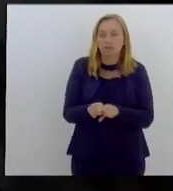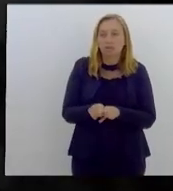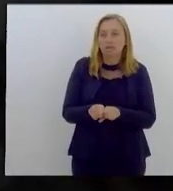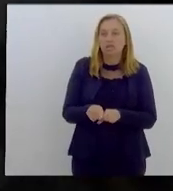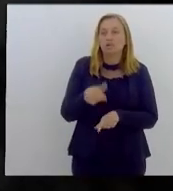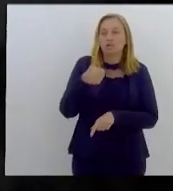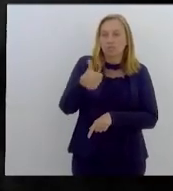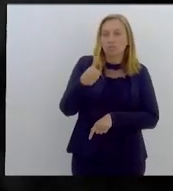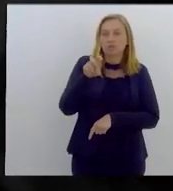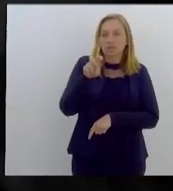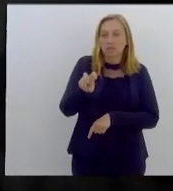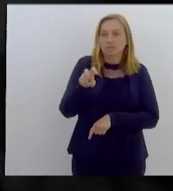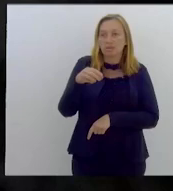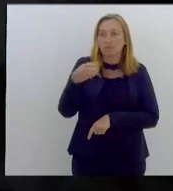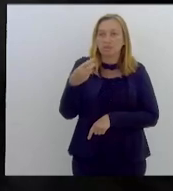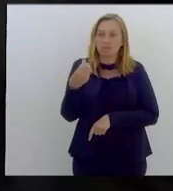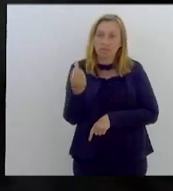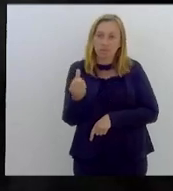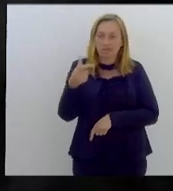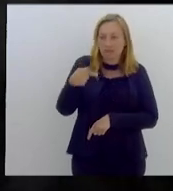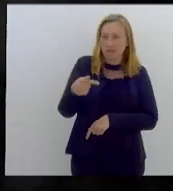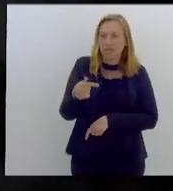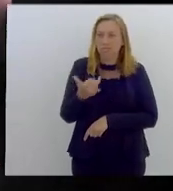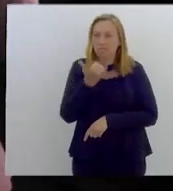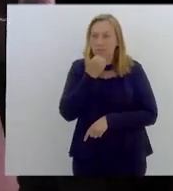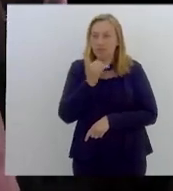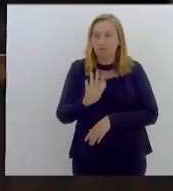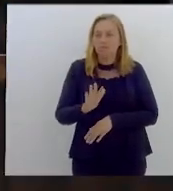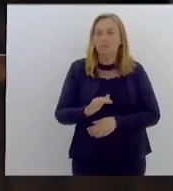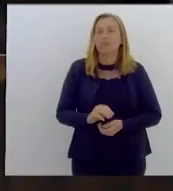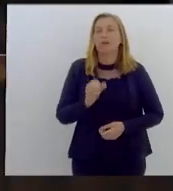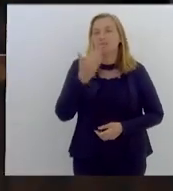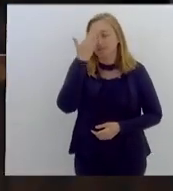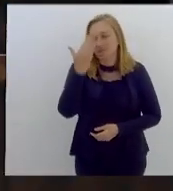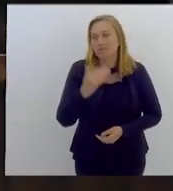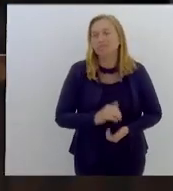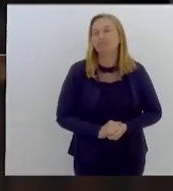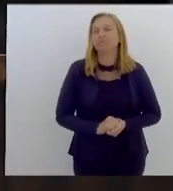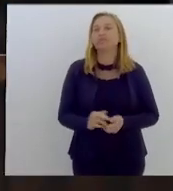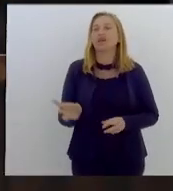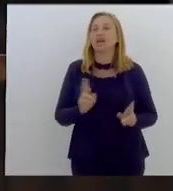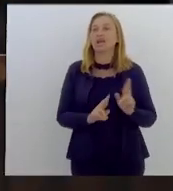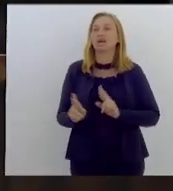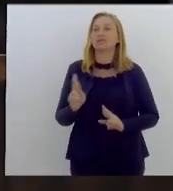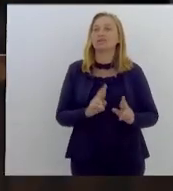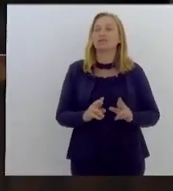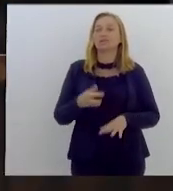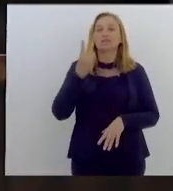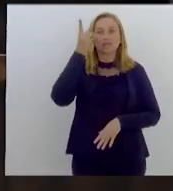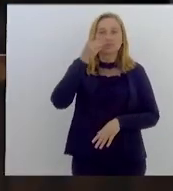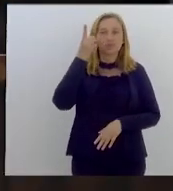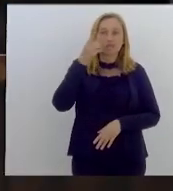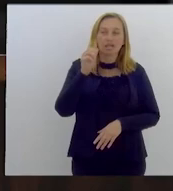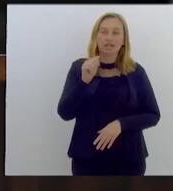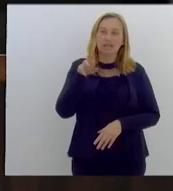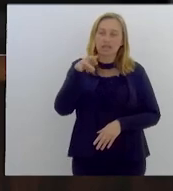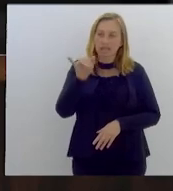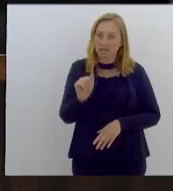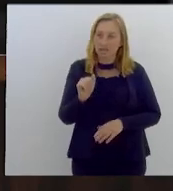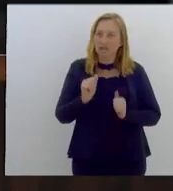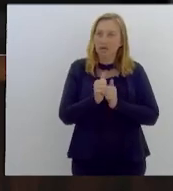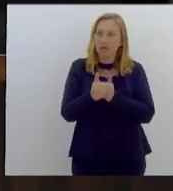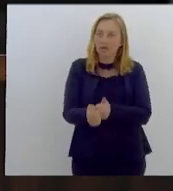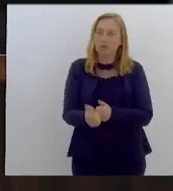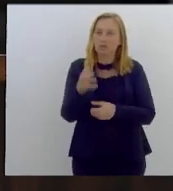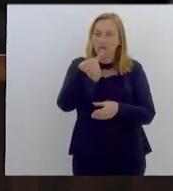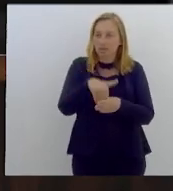a 1567. Perdão. Obrigada. 1567. E em relação a deputada Adriana, acompanha